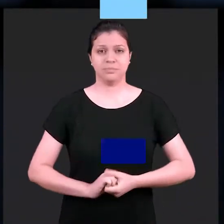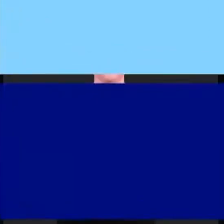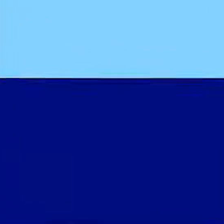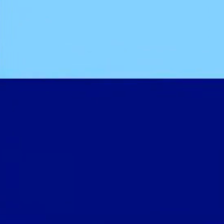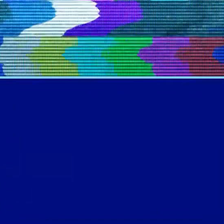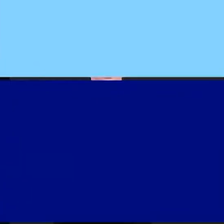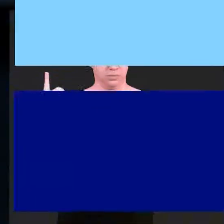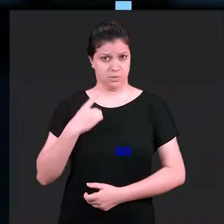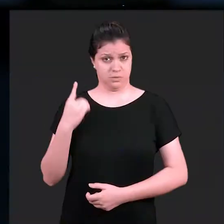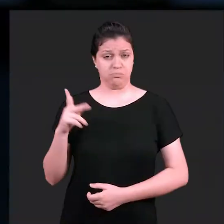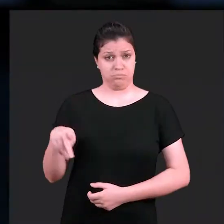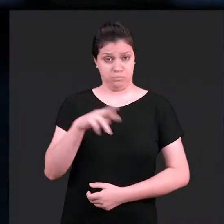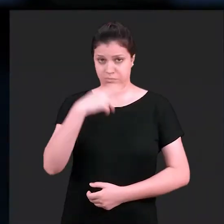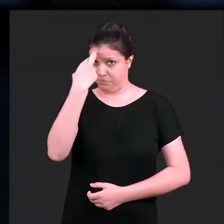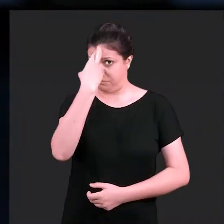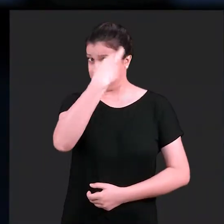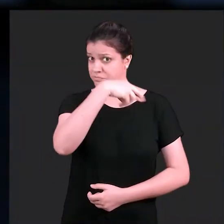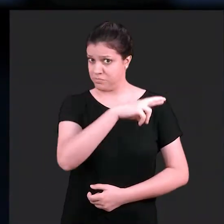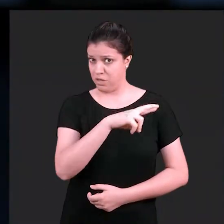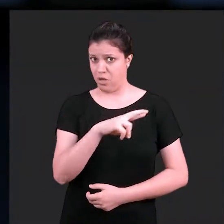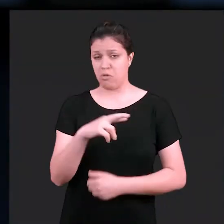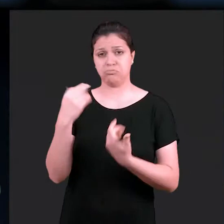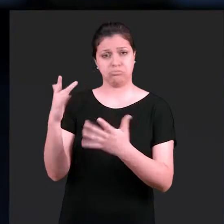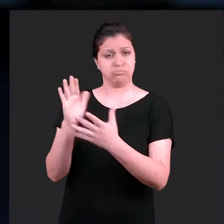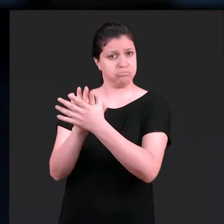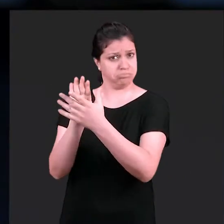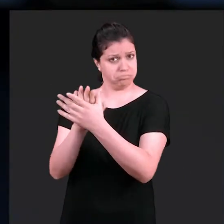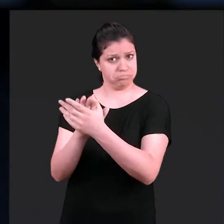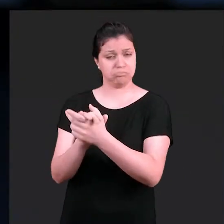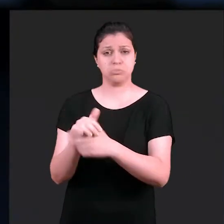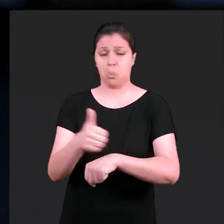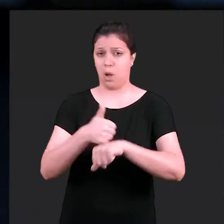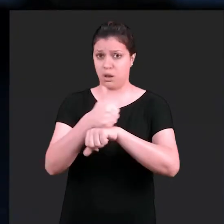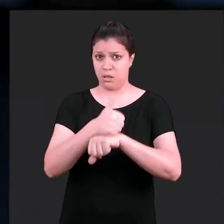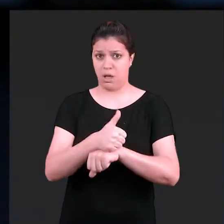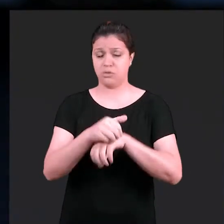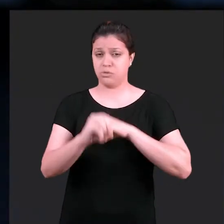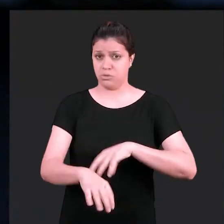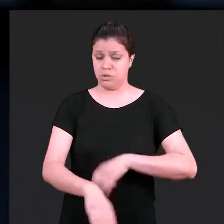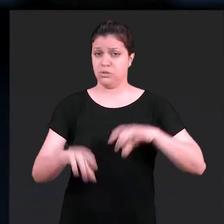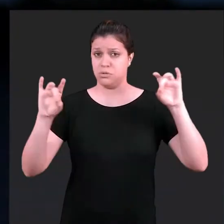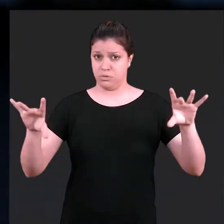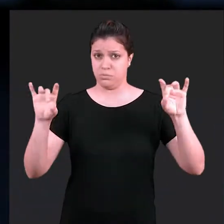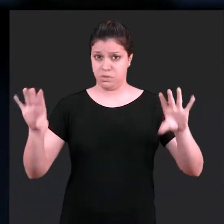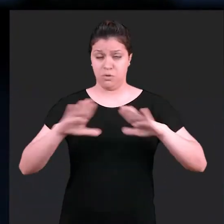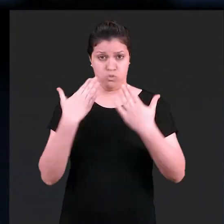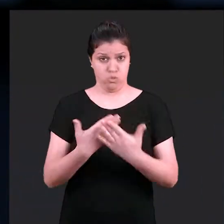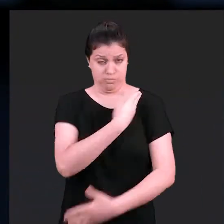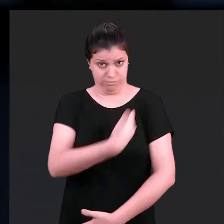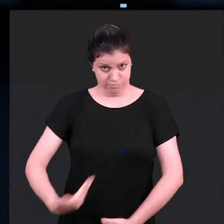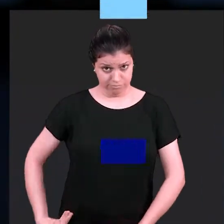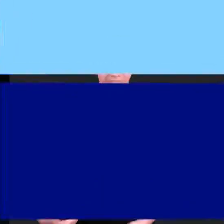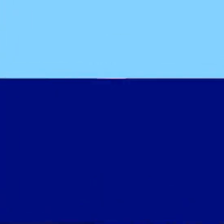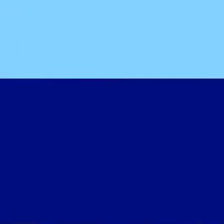Legislativa. Deputado professor Rinaldo elogia a qualidade do ensino especial de Mato Grosso do